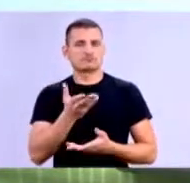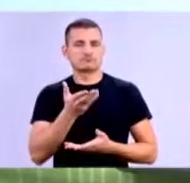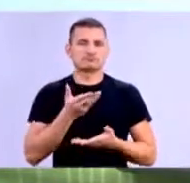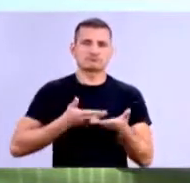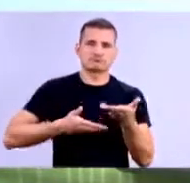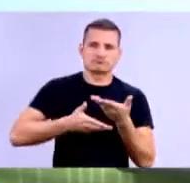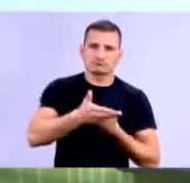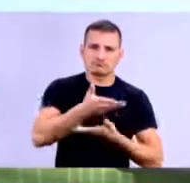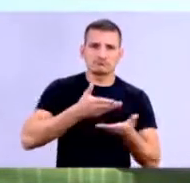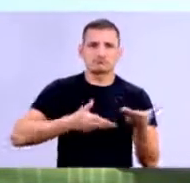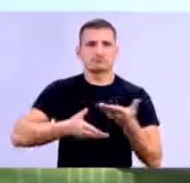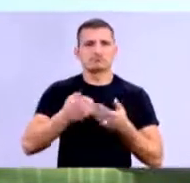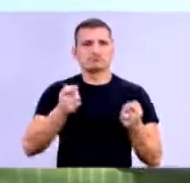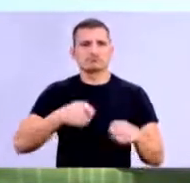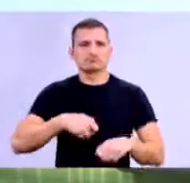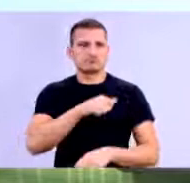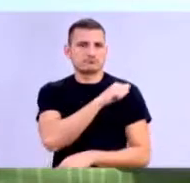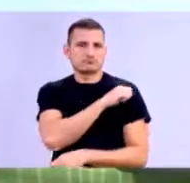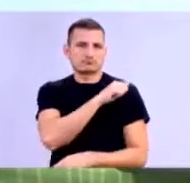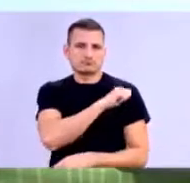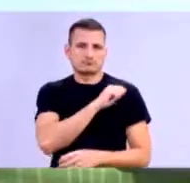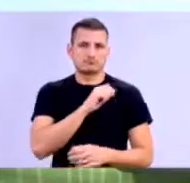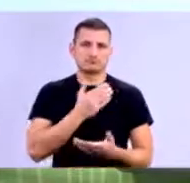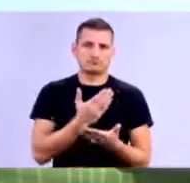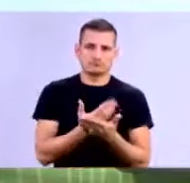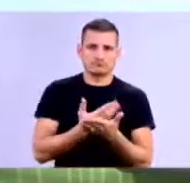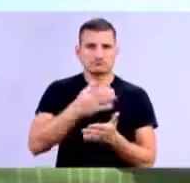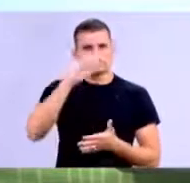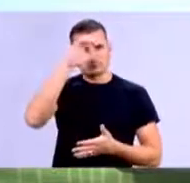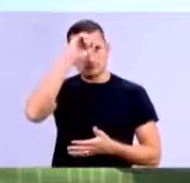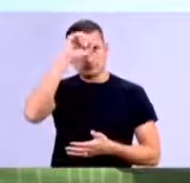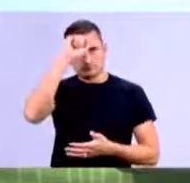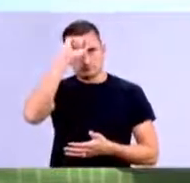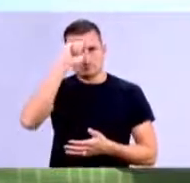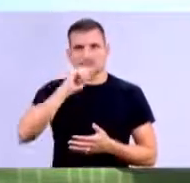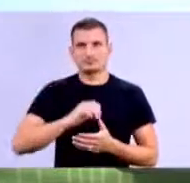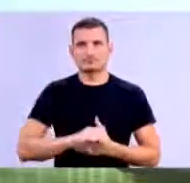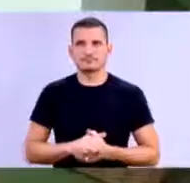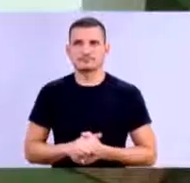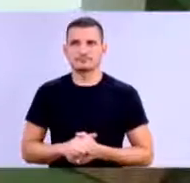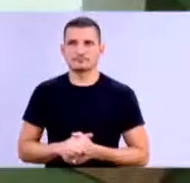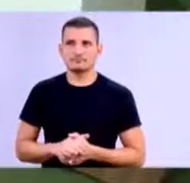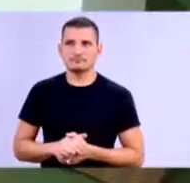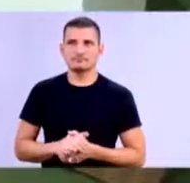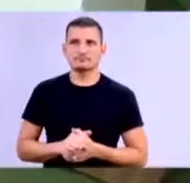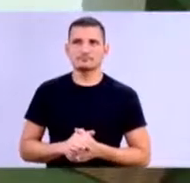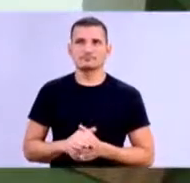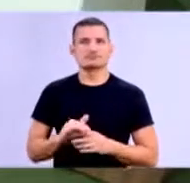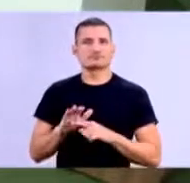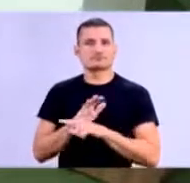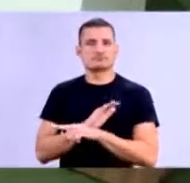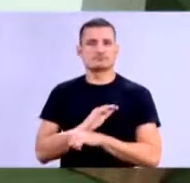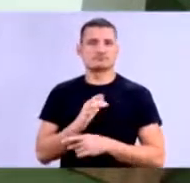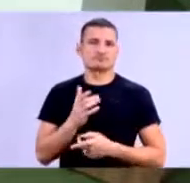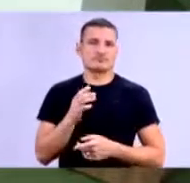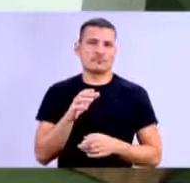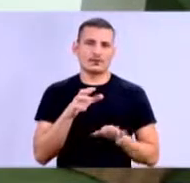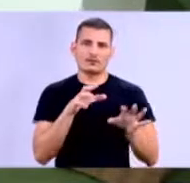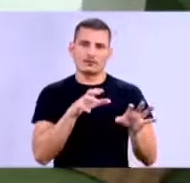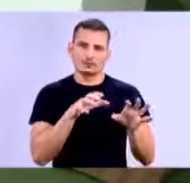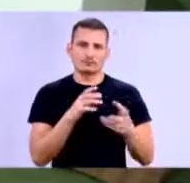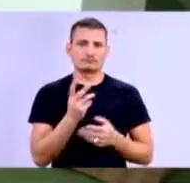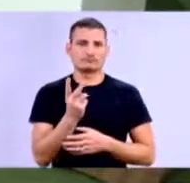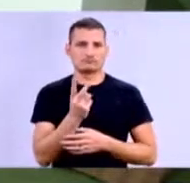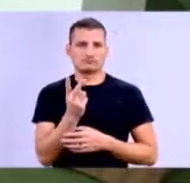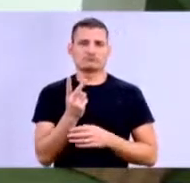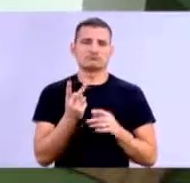o aluno, o estudante, possa estudar e aprender. Professora, são características marcantes, né? Essas duas, sem